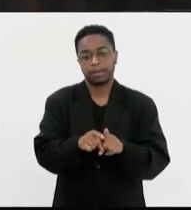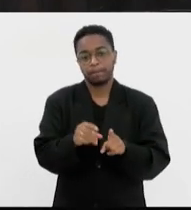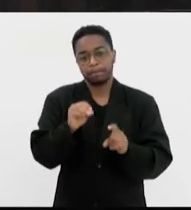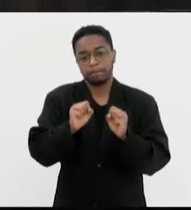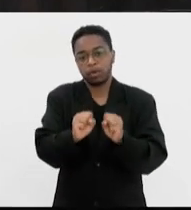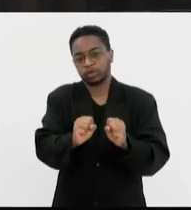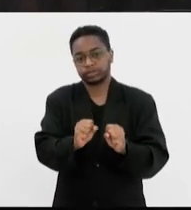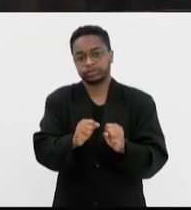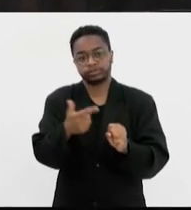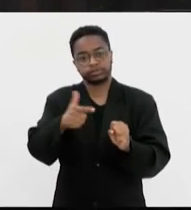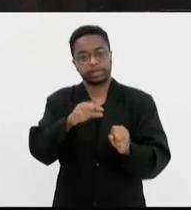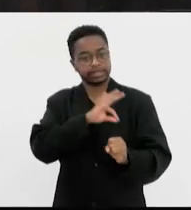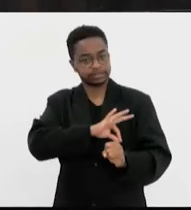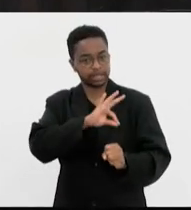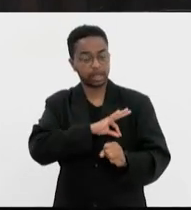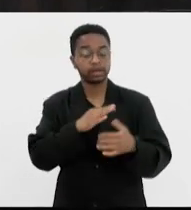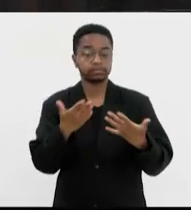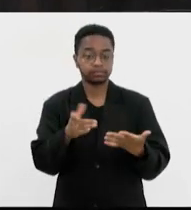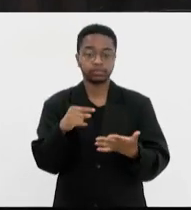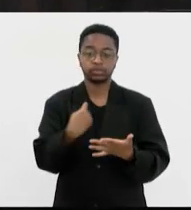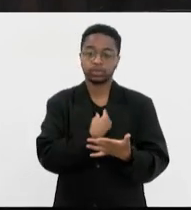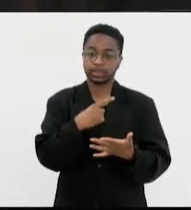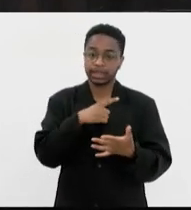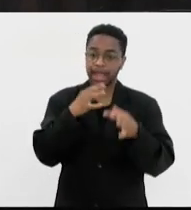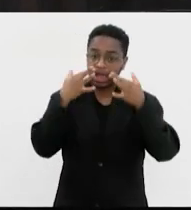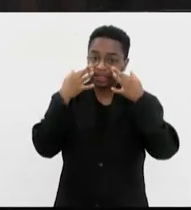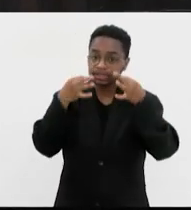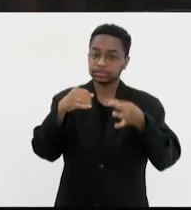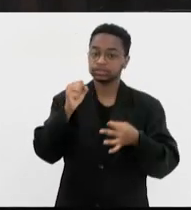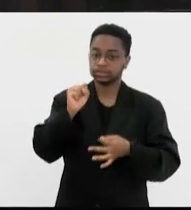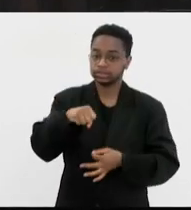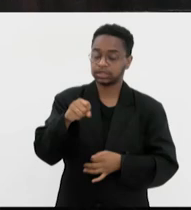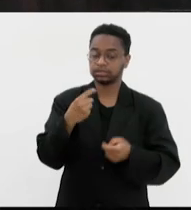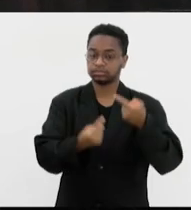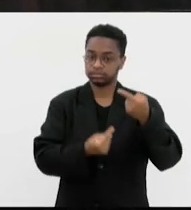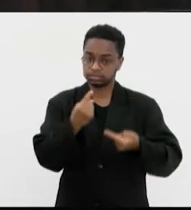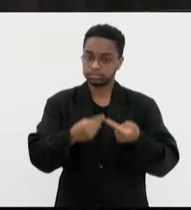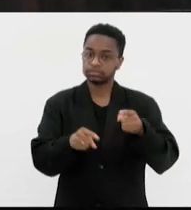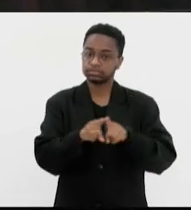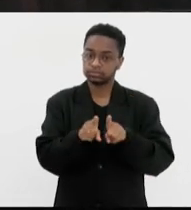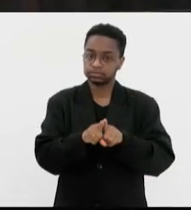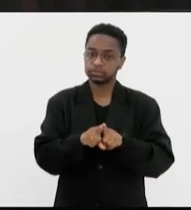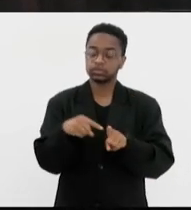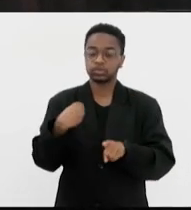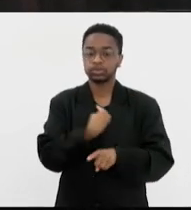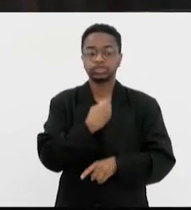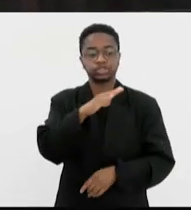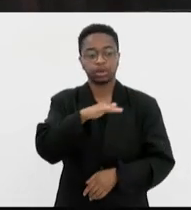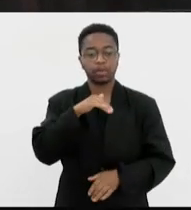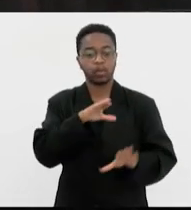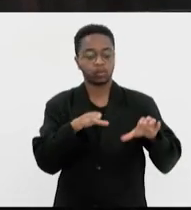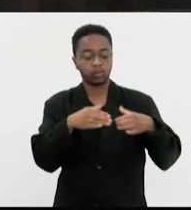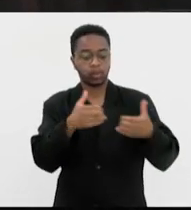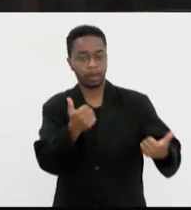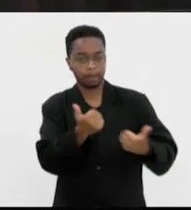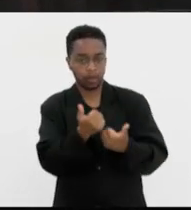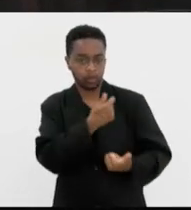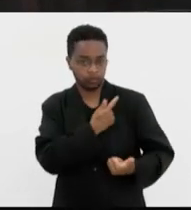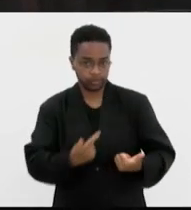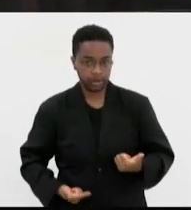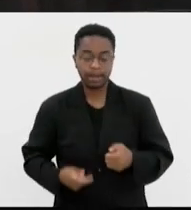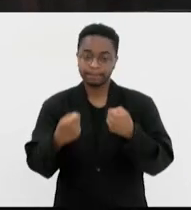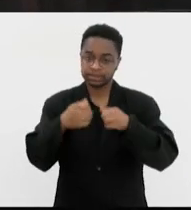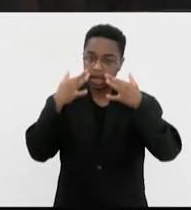salário. Então, nos atentamos, sim, a esse debate e, muito respeitosamente, chamamos a base do governo para também se atentar a